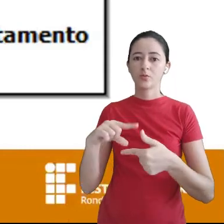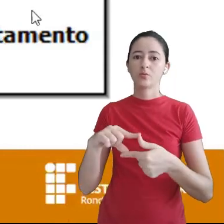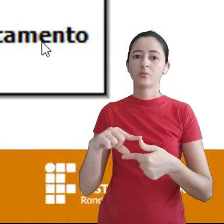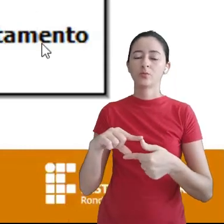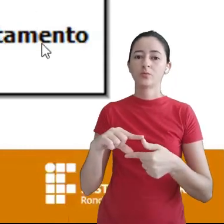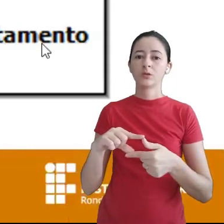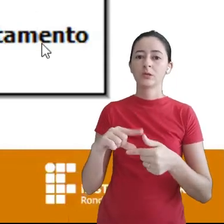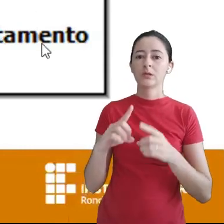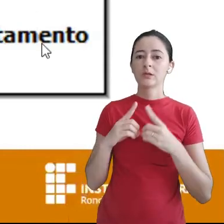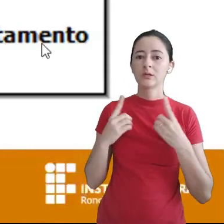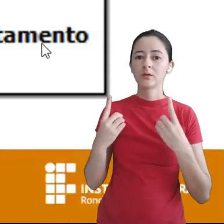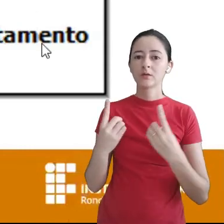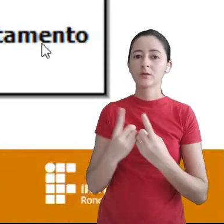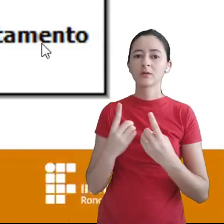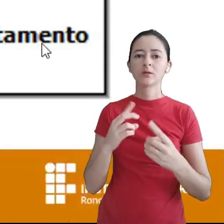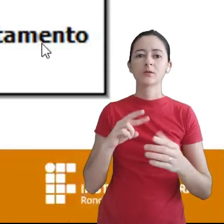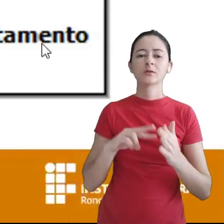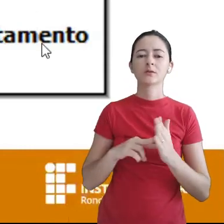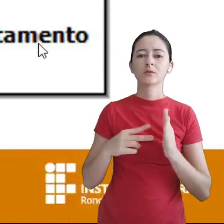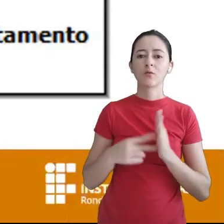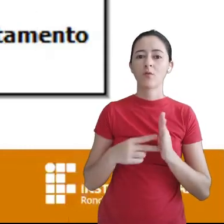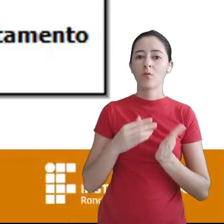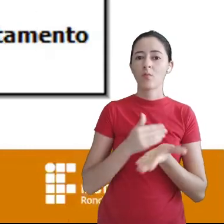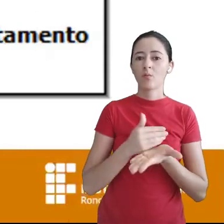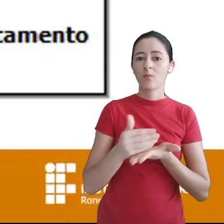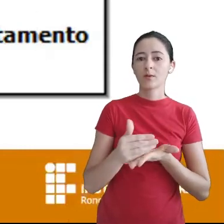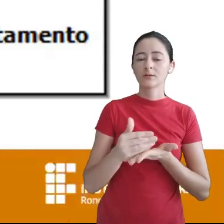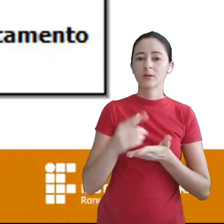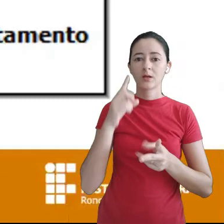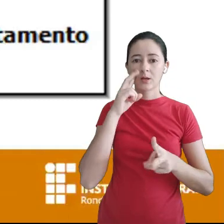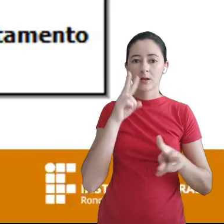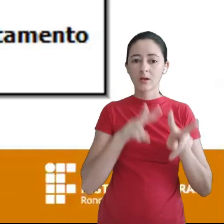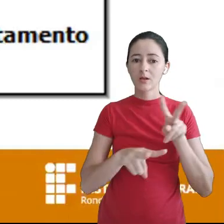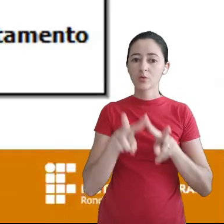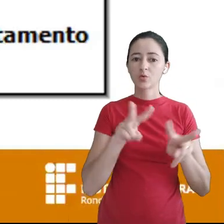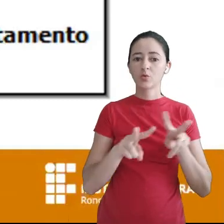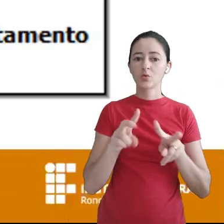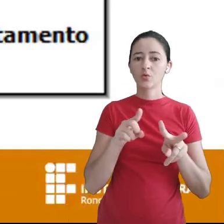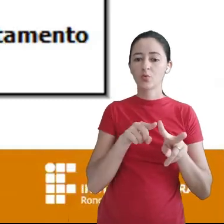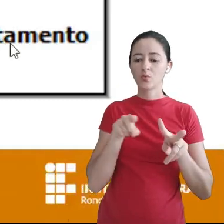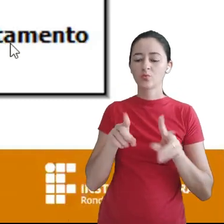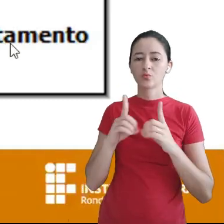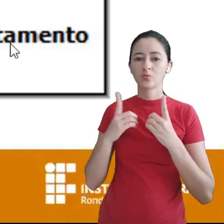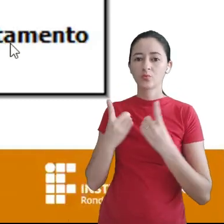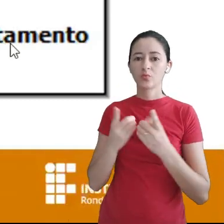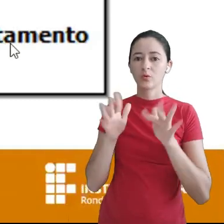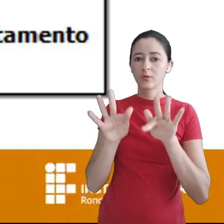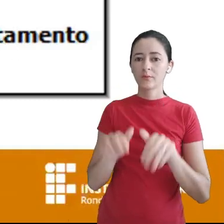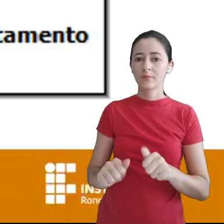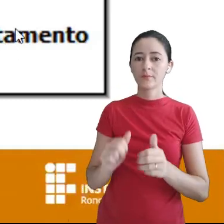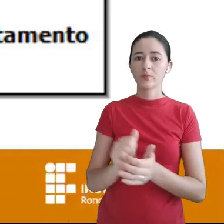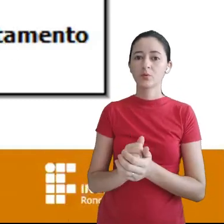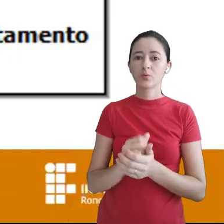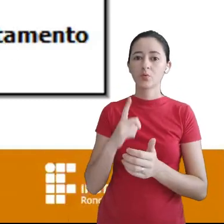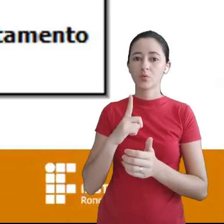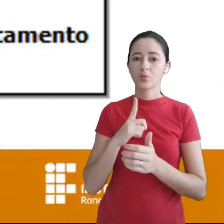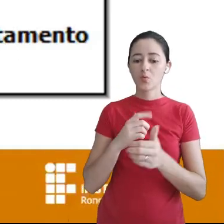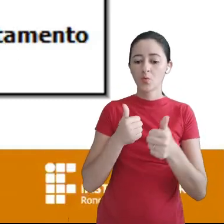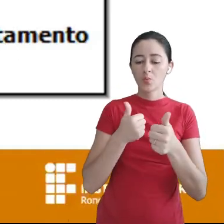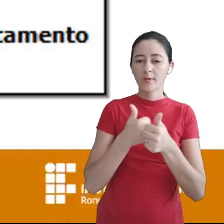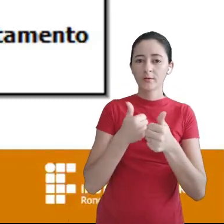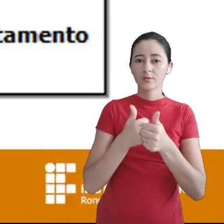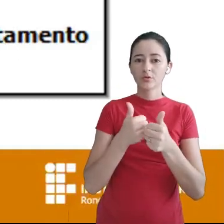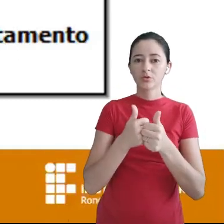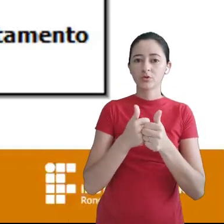para departamento. Significa que eu vou começar a leitura daqui e finalizar aqui. Se eu finalizo aqui em